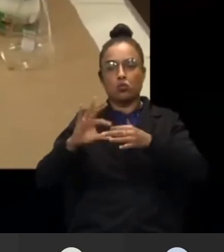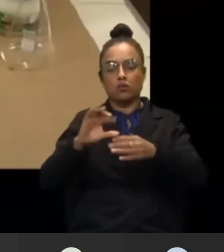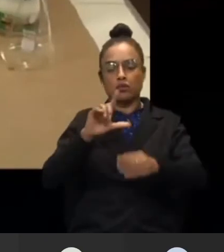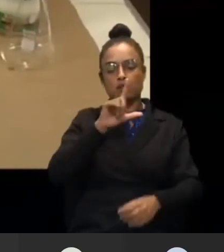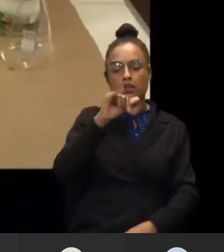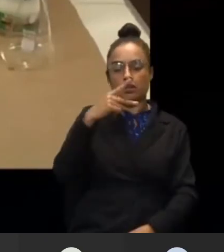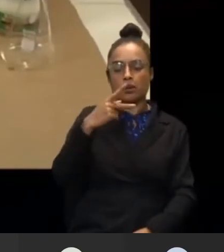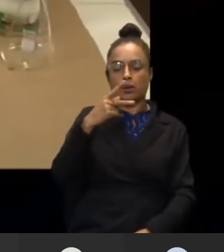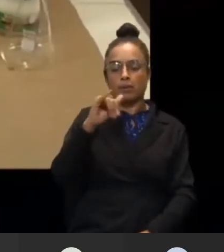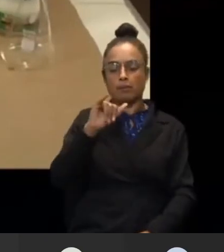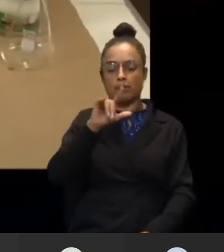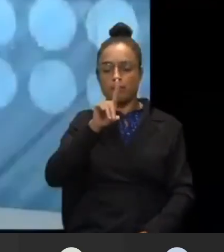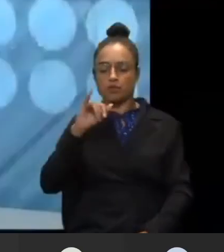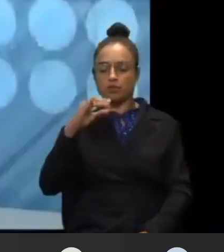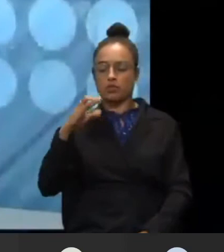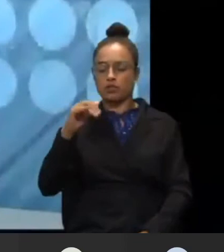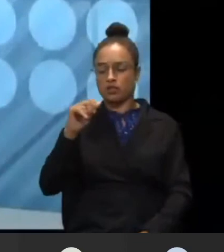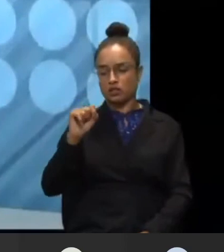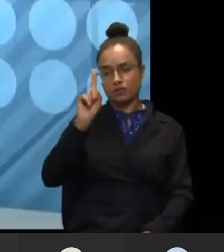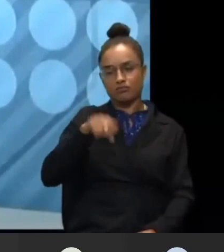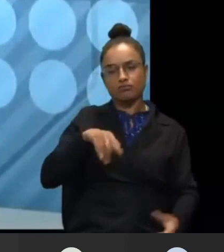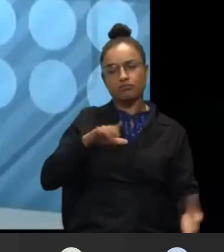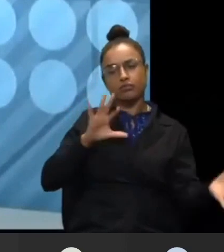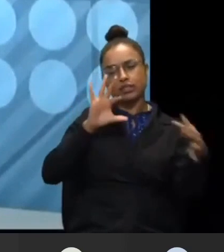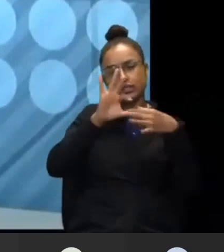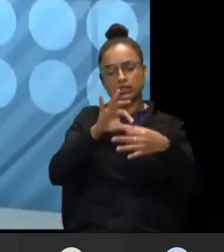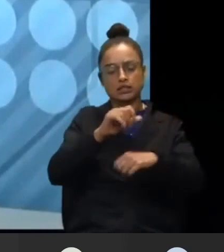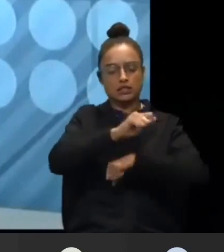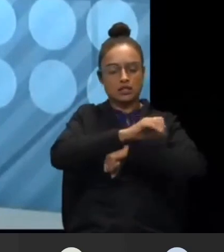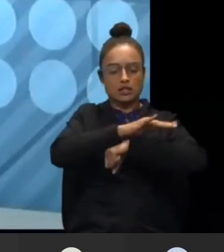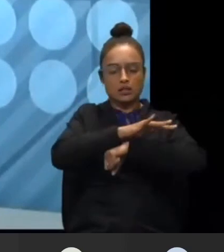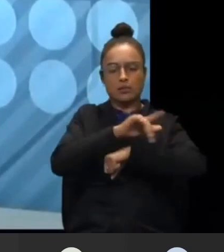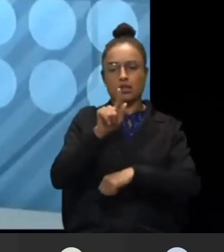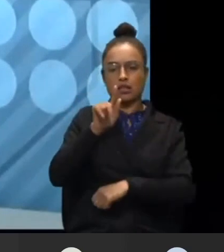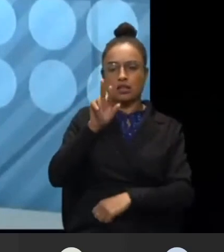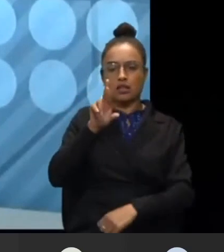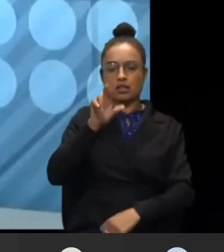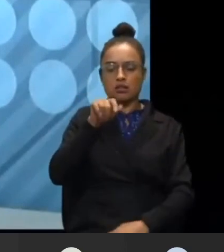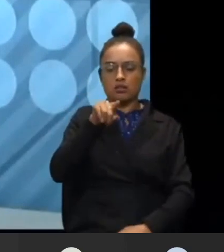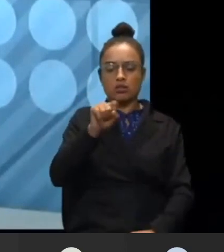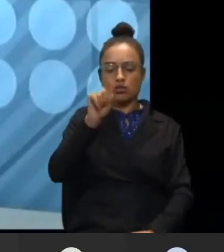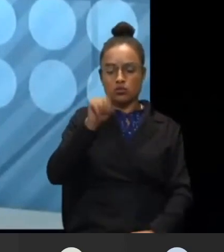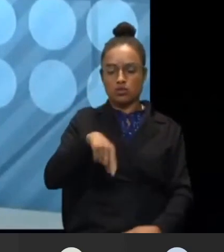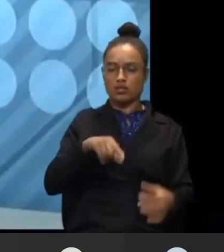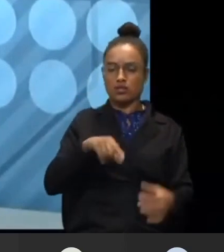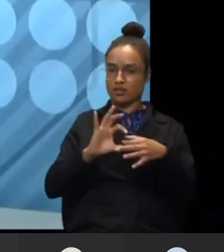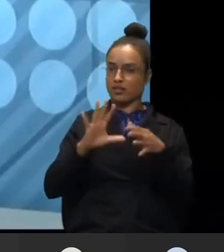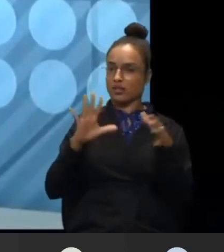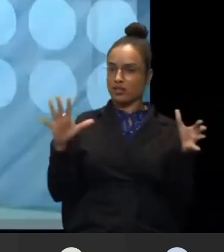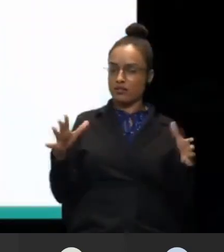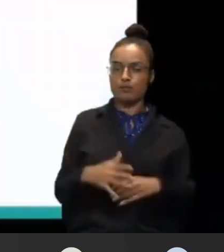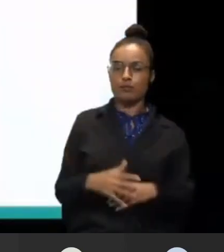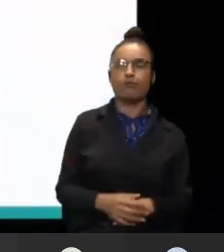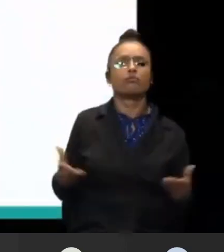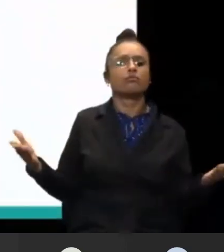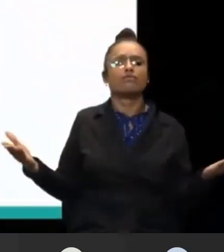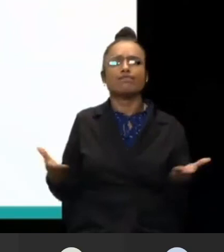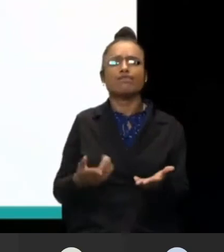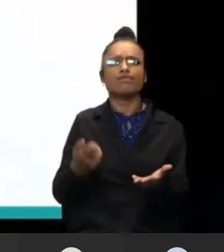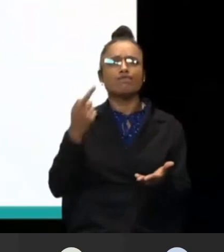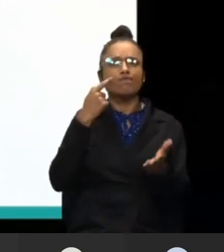a quantidade de ácidos graxos livre presente. Essas serão as nossas amostras. Agora vamos observar quais são